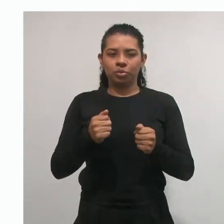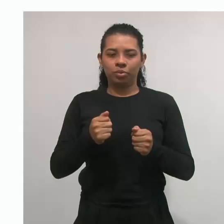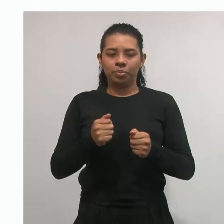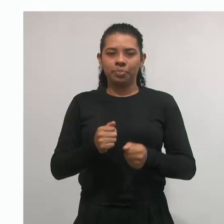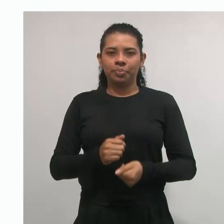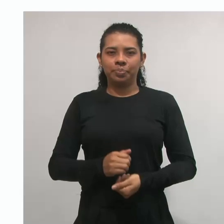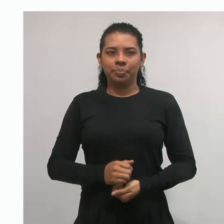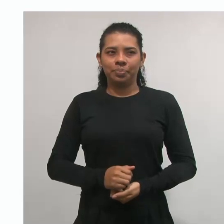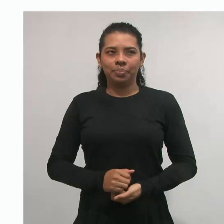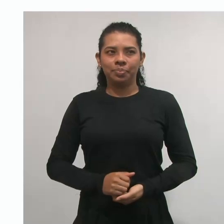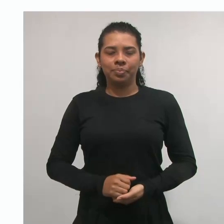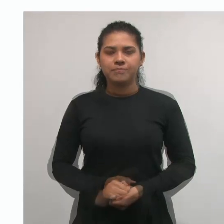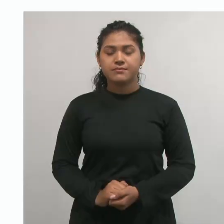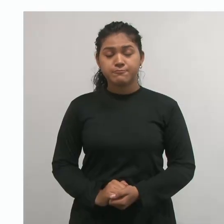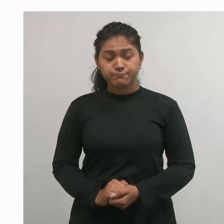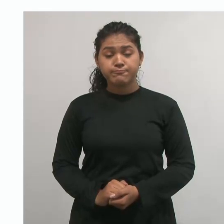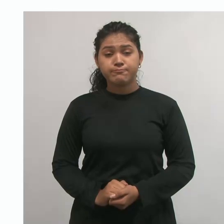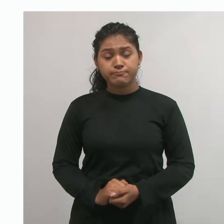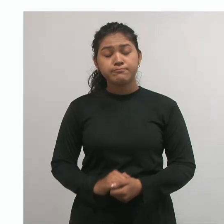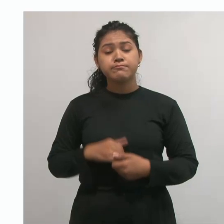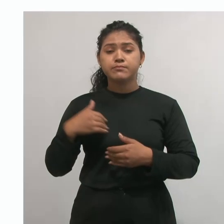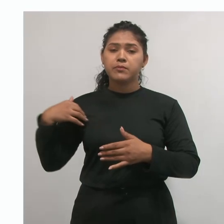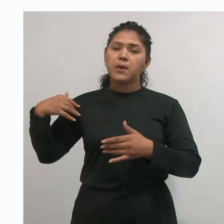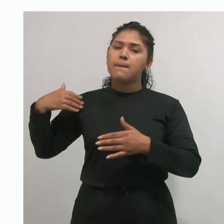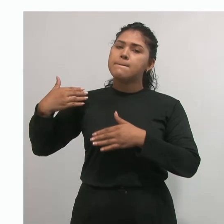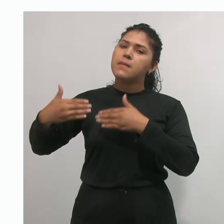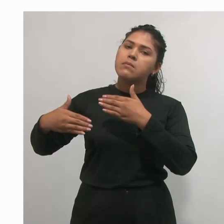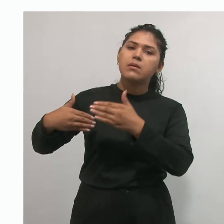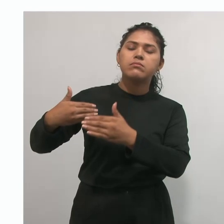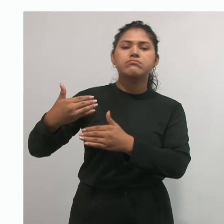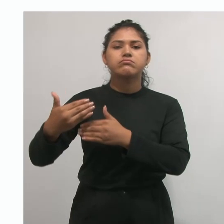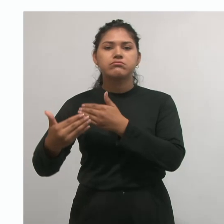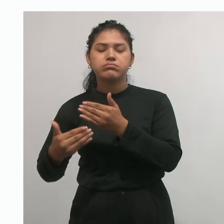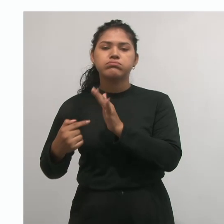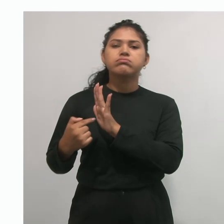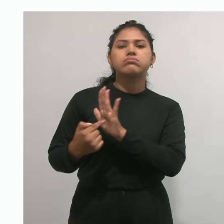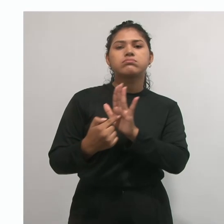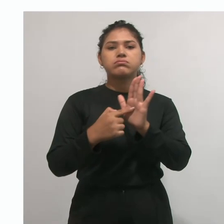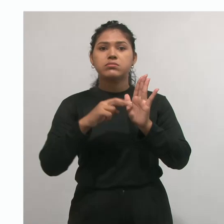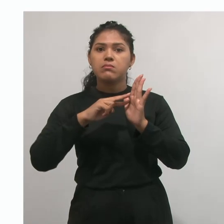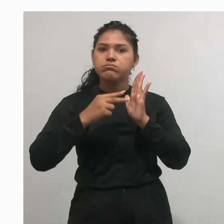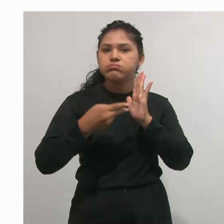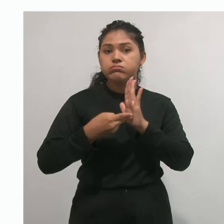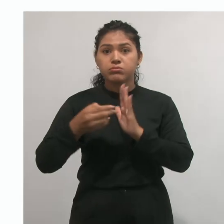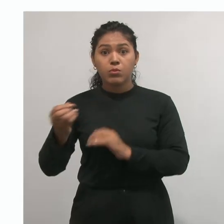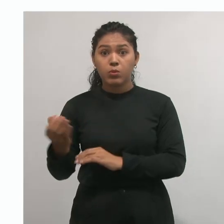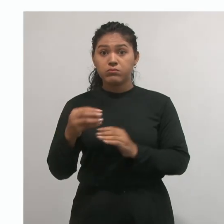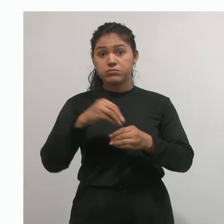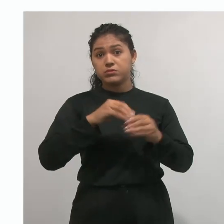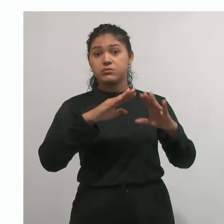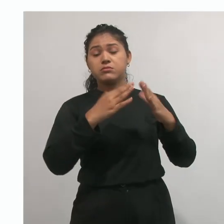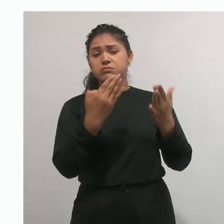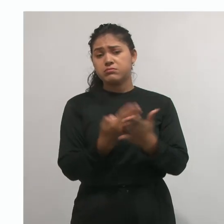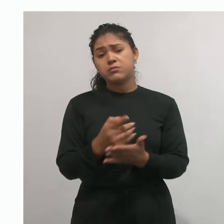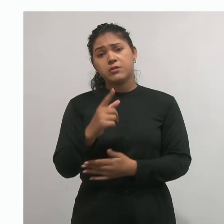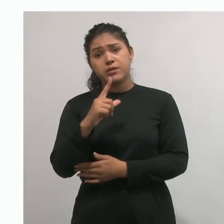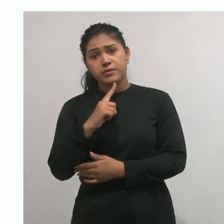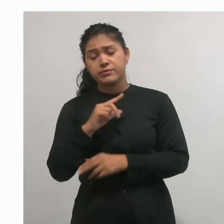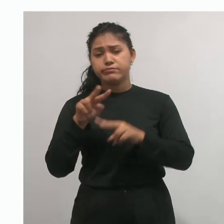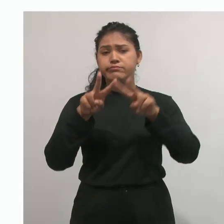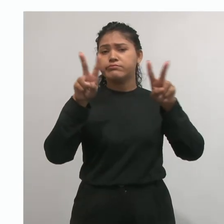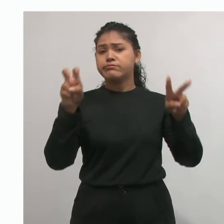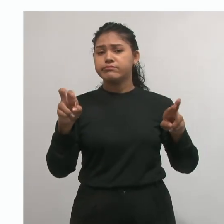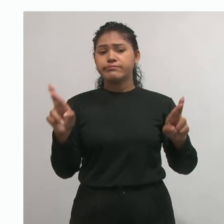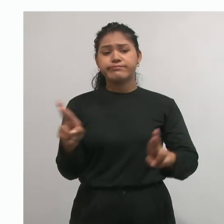a interseccionalidade. Então, nesse processo de ressignificação da diversidade na escola, nós temos também